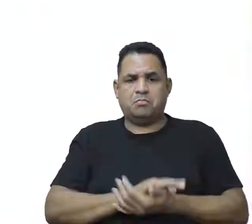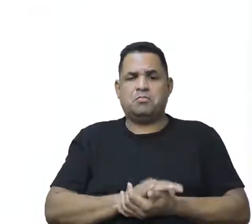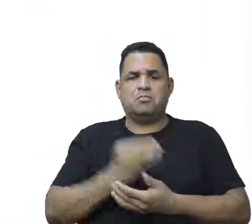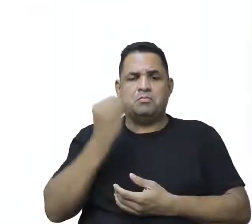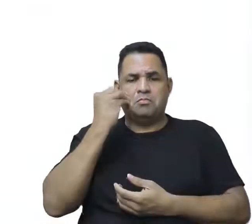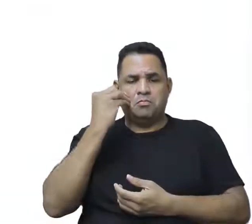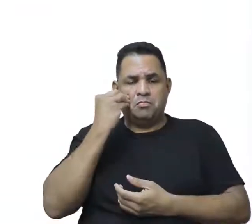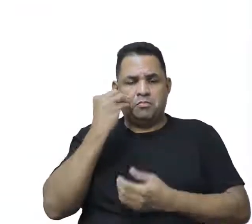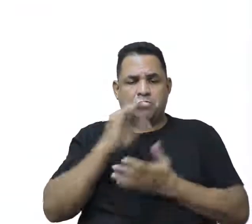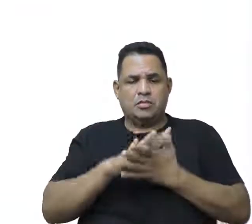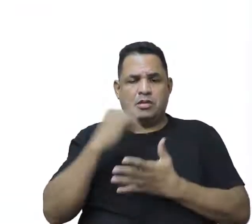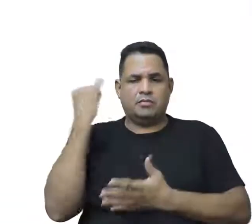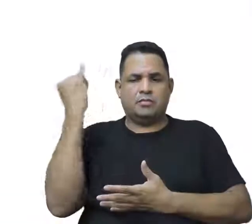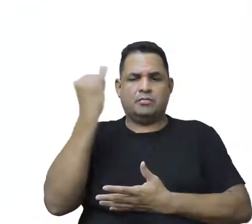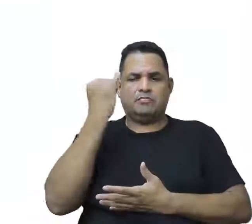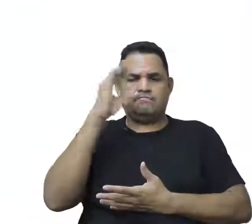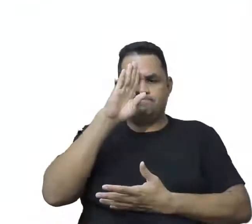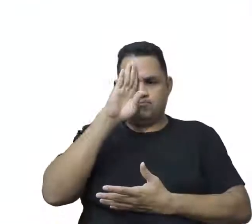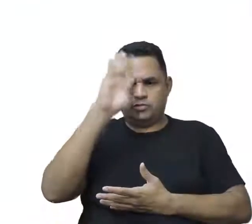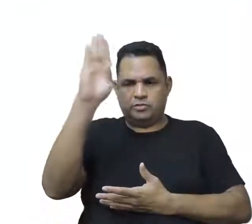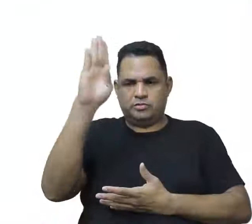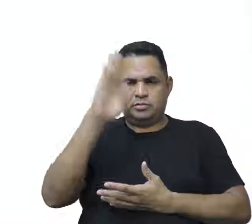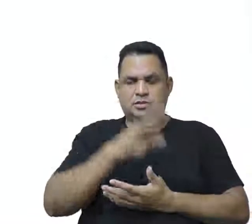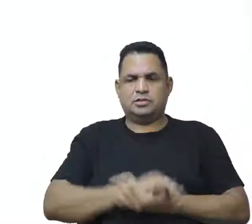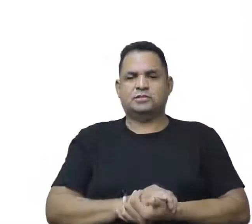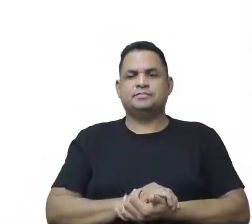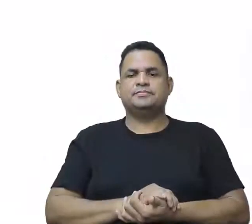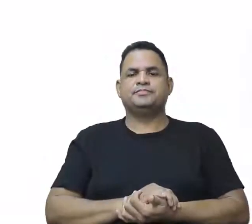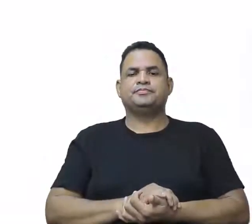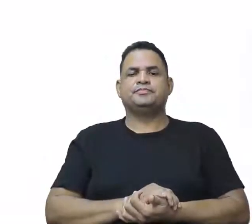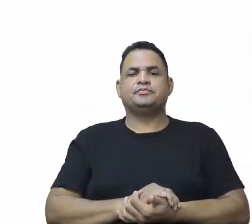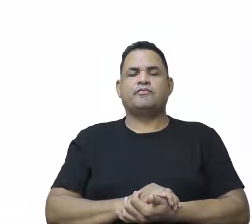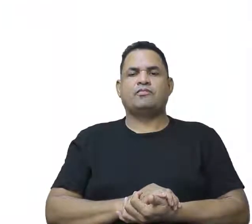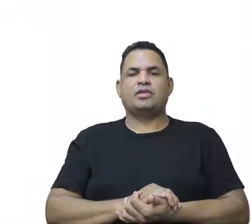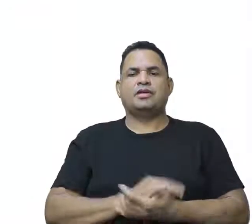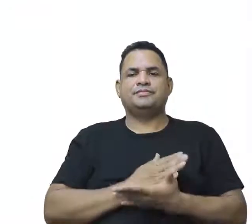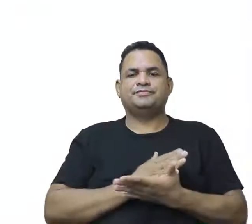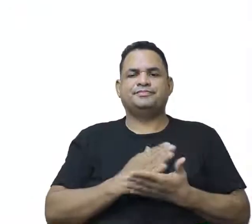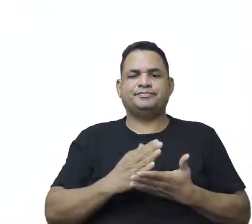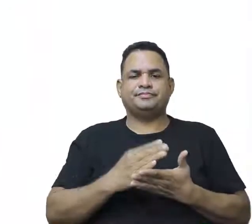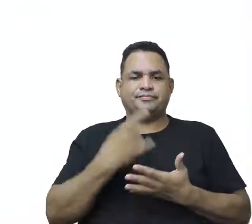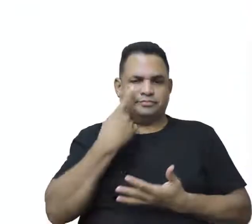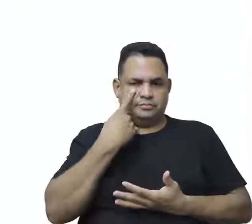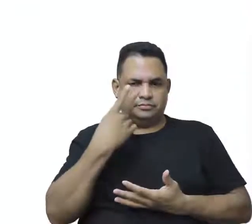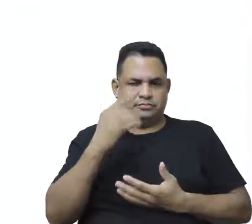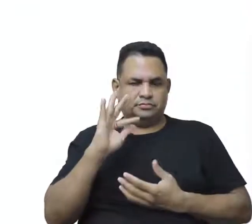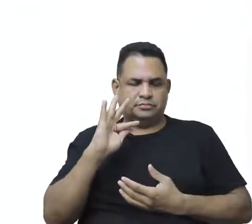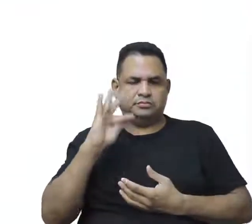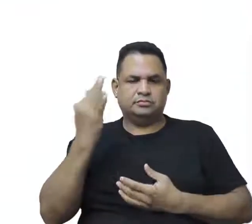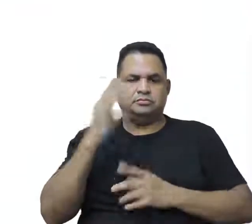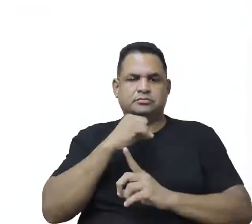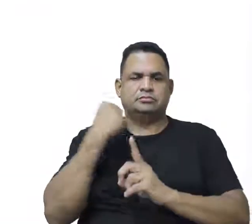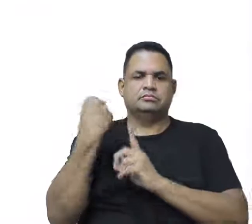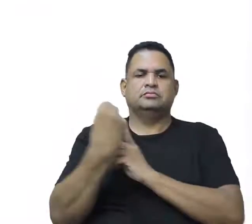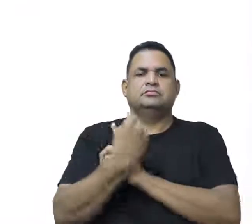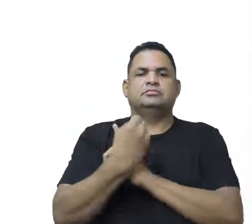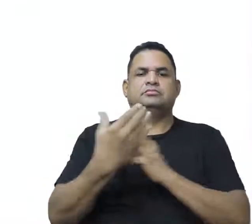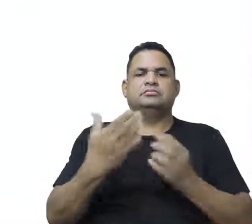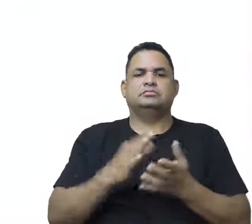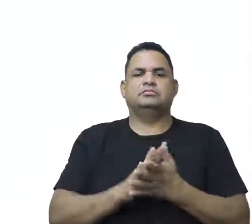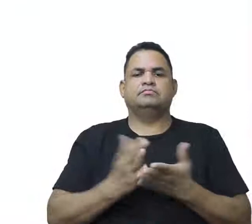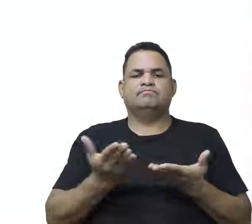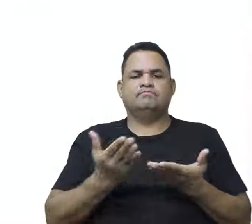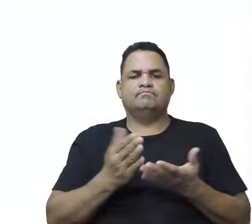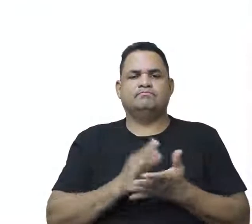aqui é essencial, né? É essencial. Então, ele começa a olhar esses fenômenos sociais de